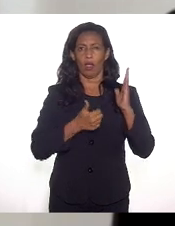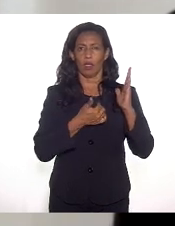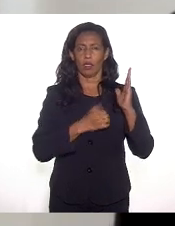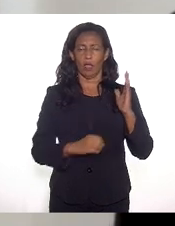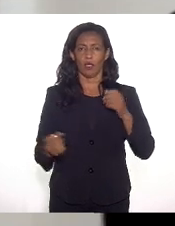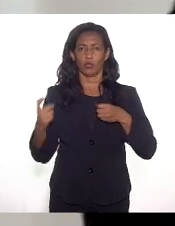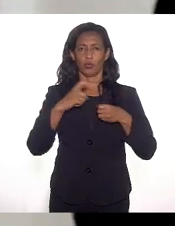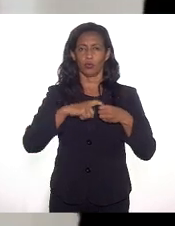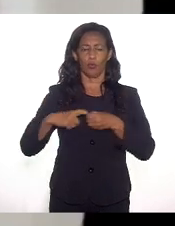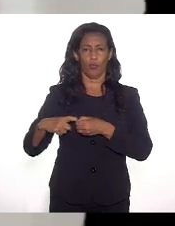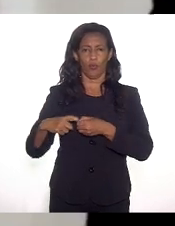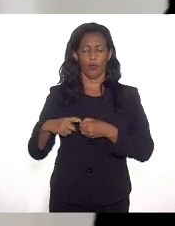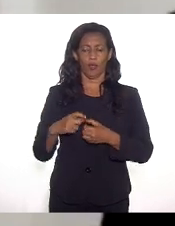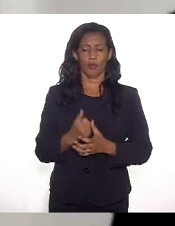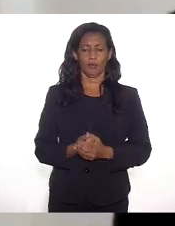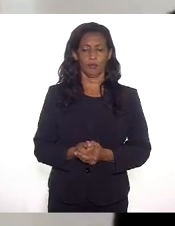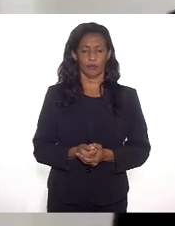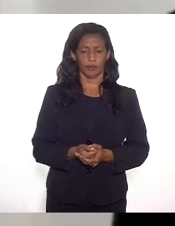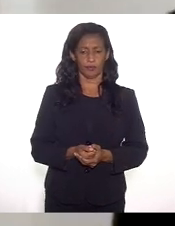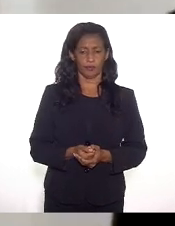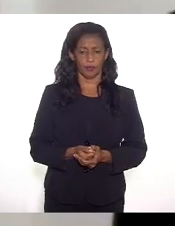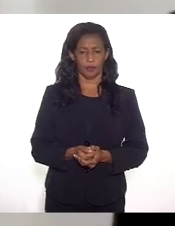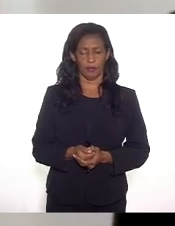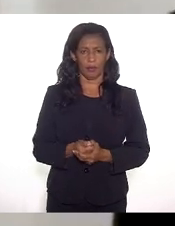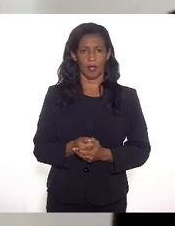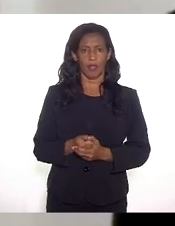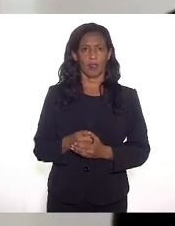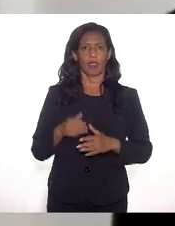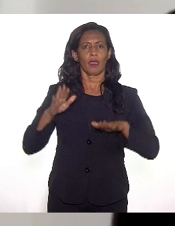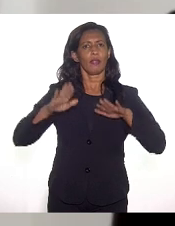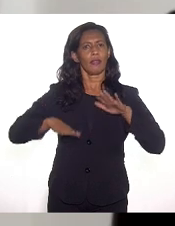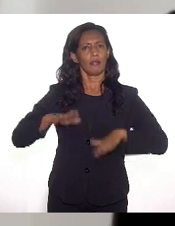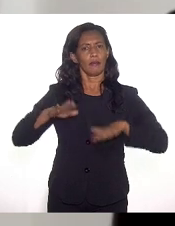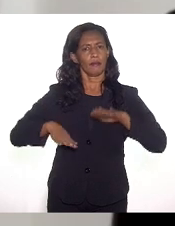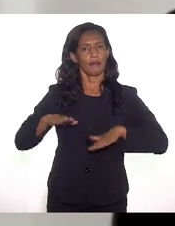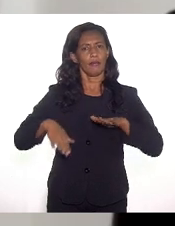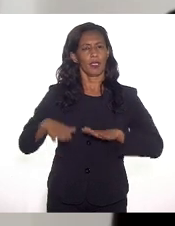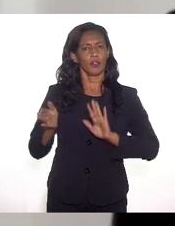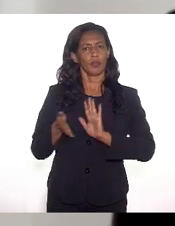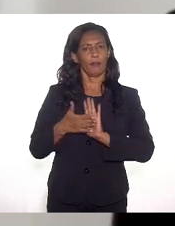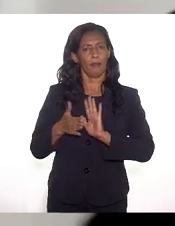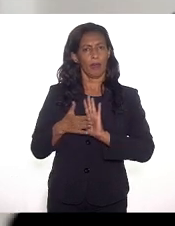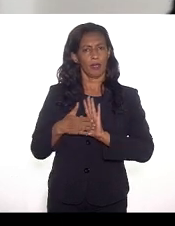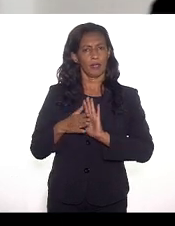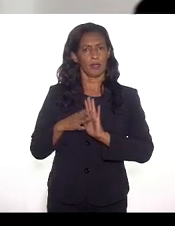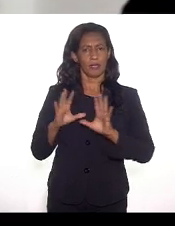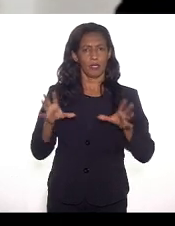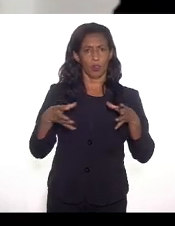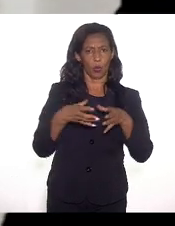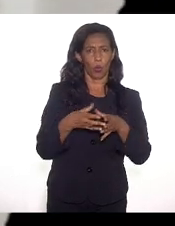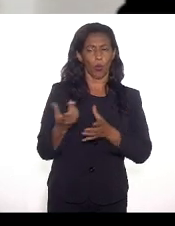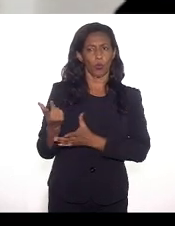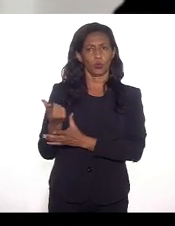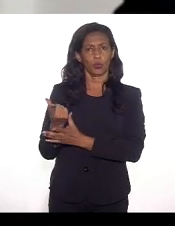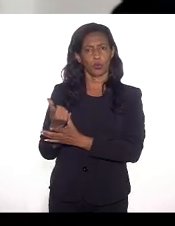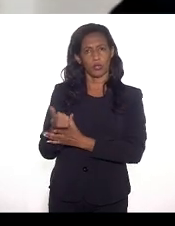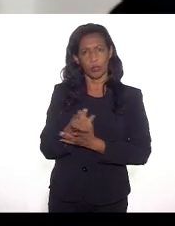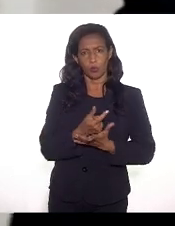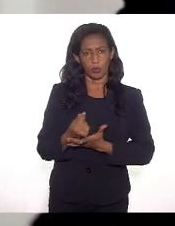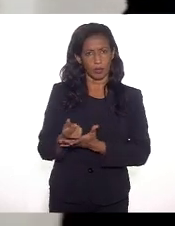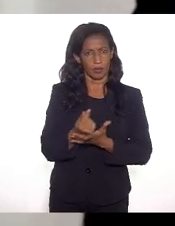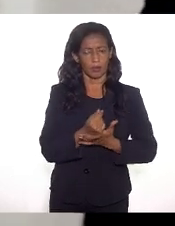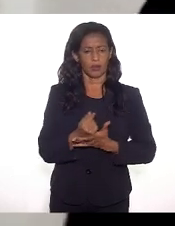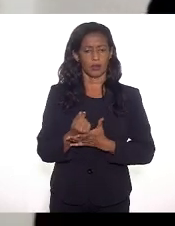convênio ICMS 190-17. Pendente de pareceres das comissões de Constituição e Justiça, de Economia e Comércio, Tributação, Controle da Arrecadação